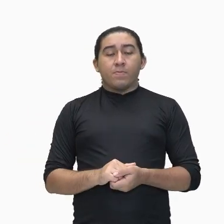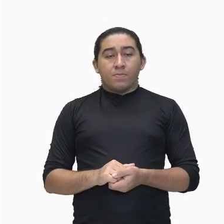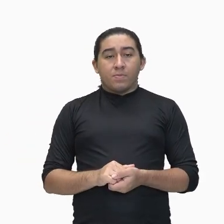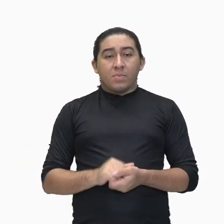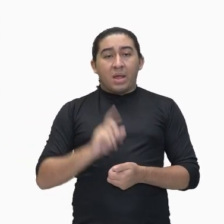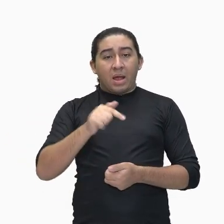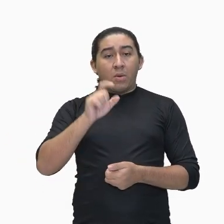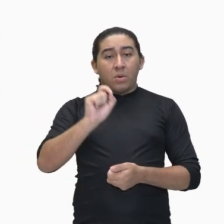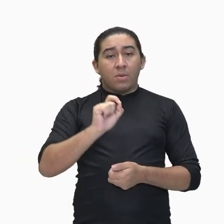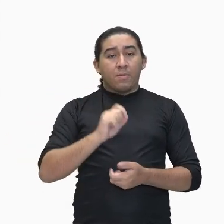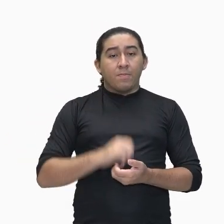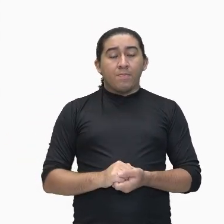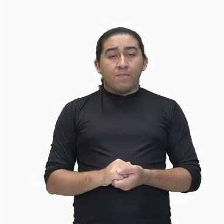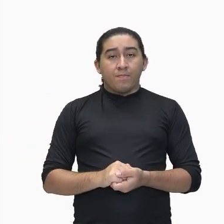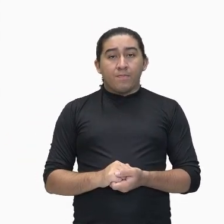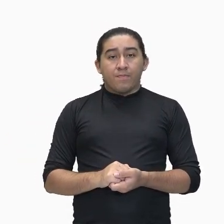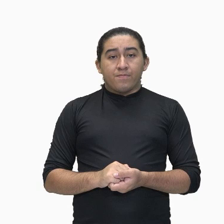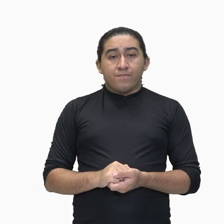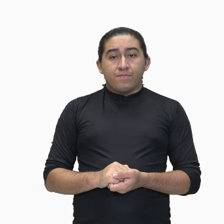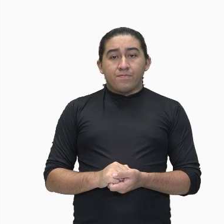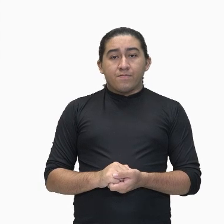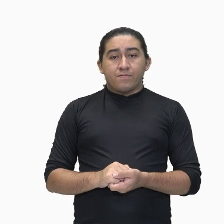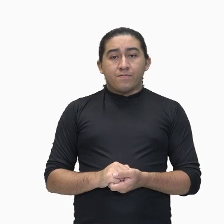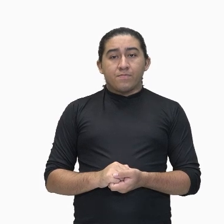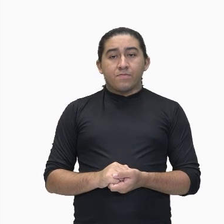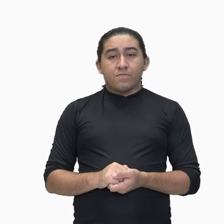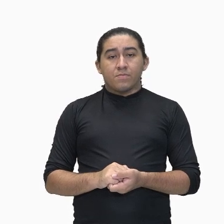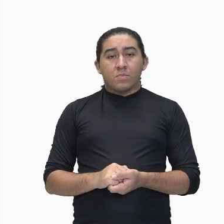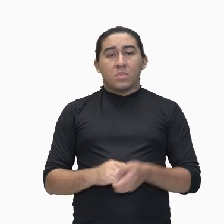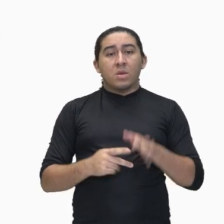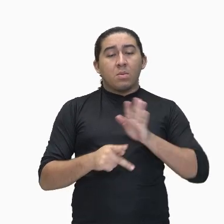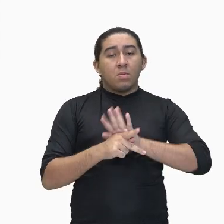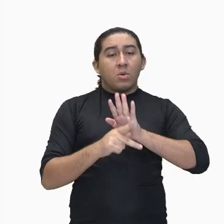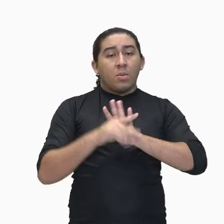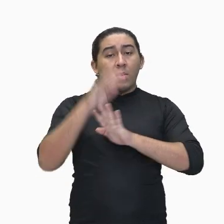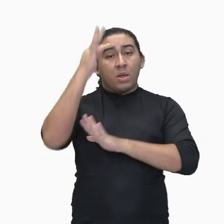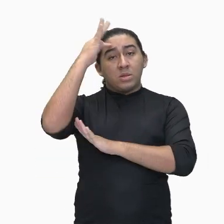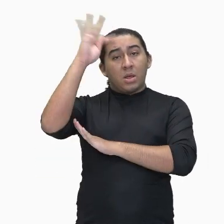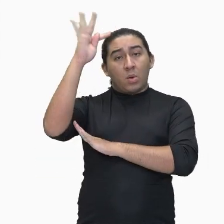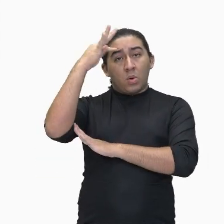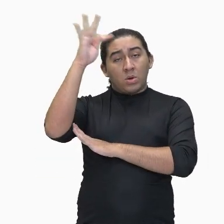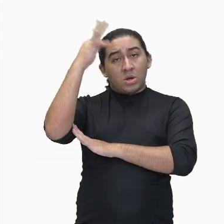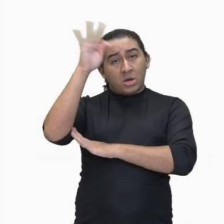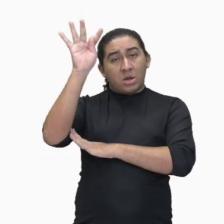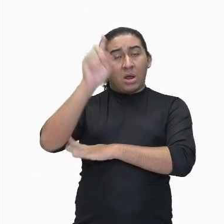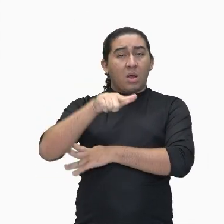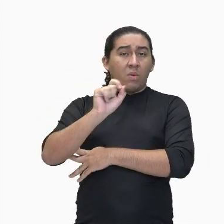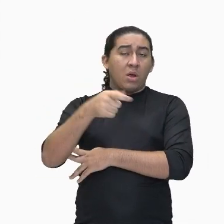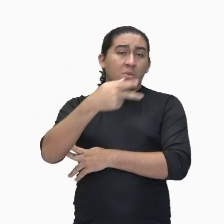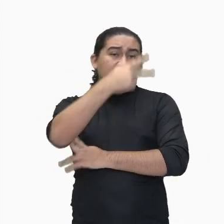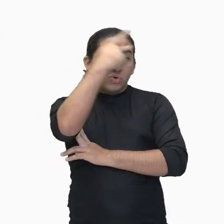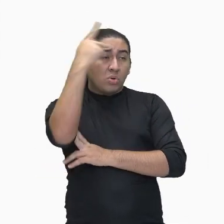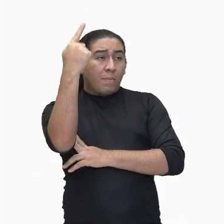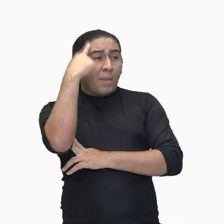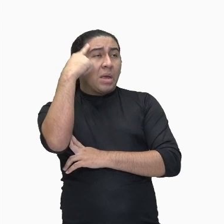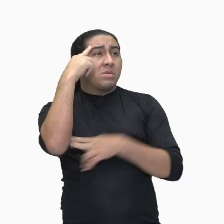a teorética, que está ligada com as questões mais filosóficas,